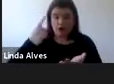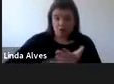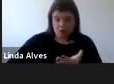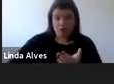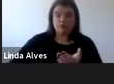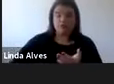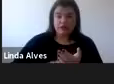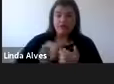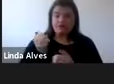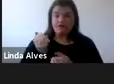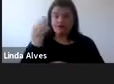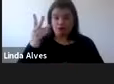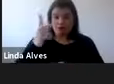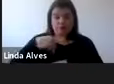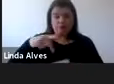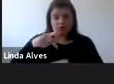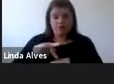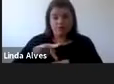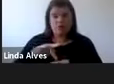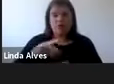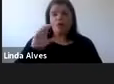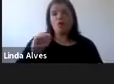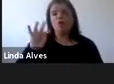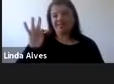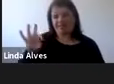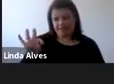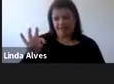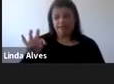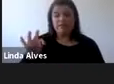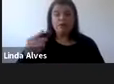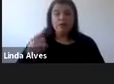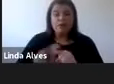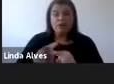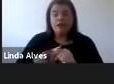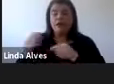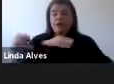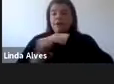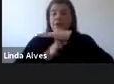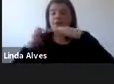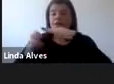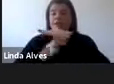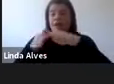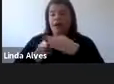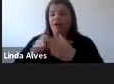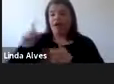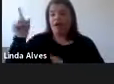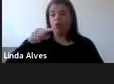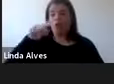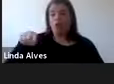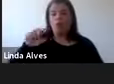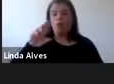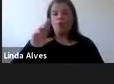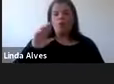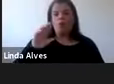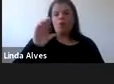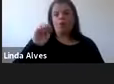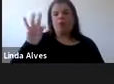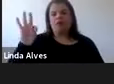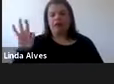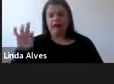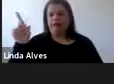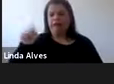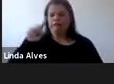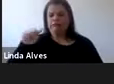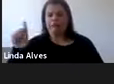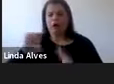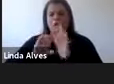internacional com a OIT, OIT é essa que os empresários agora estão propondo de acabar com a OIT, né, ou de pelo menos de mudar o conceito da